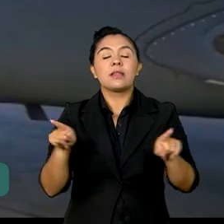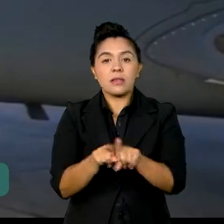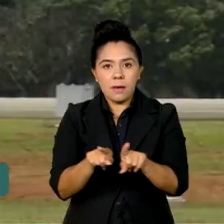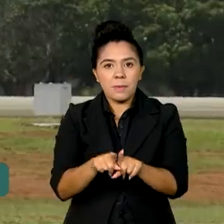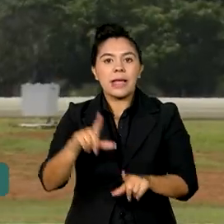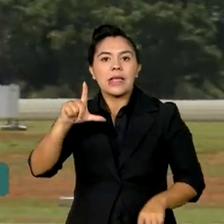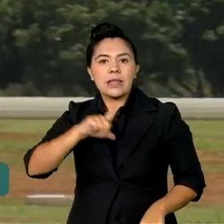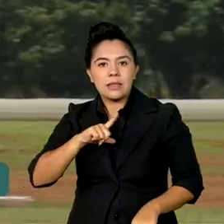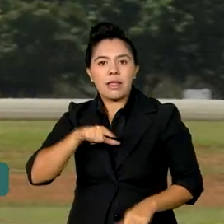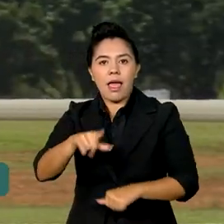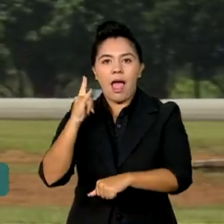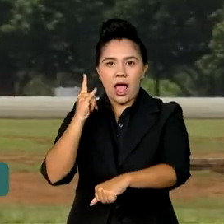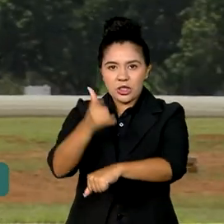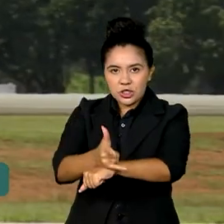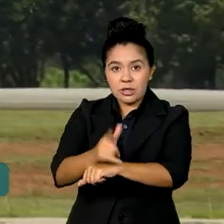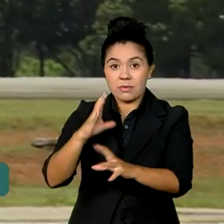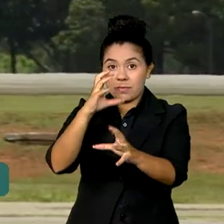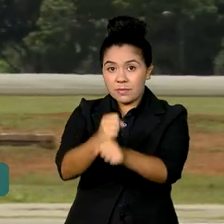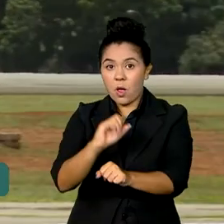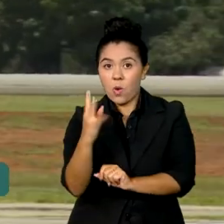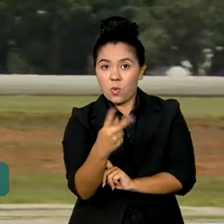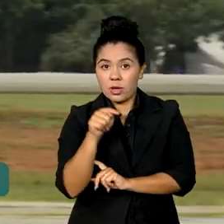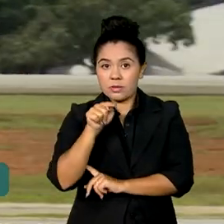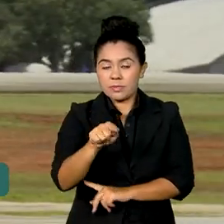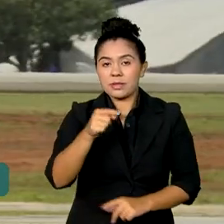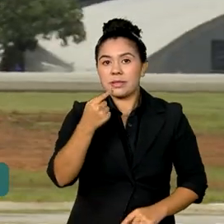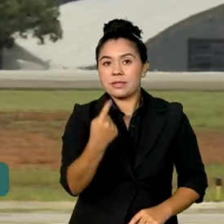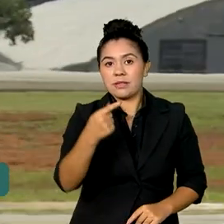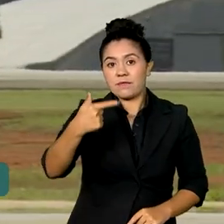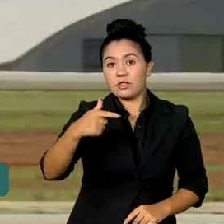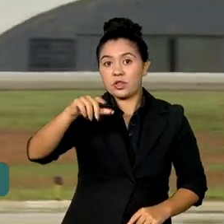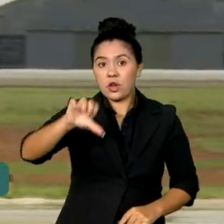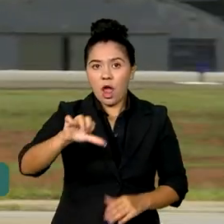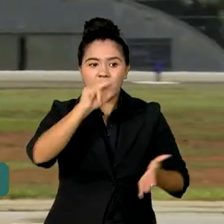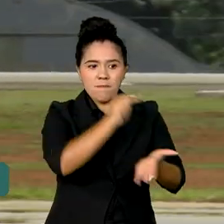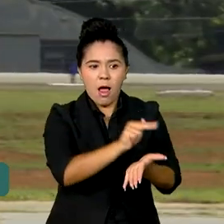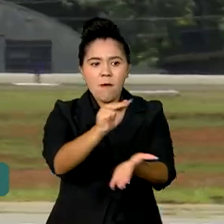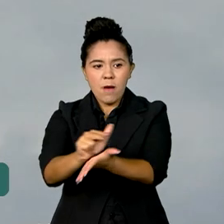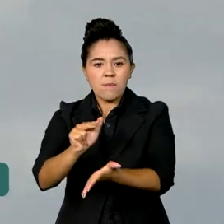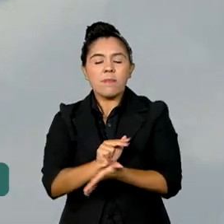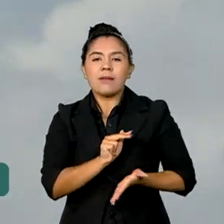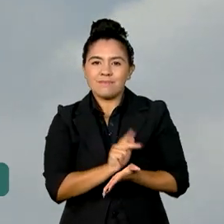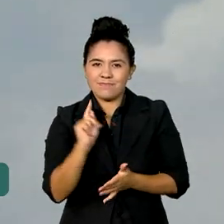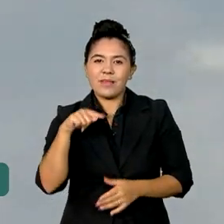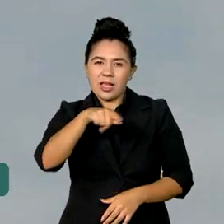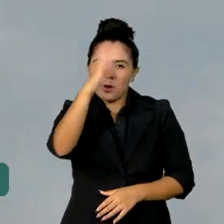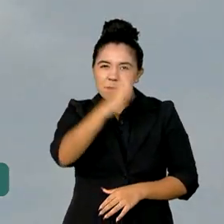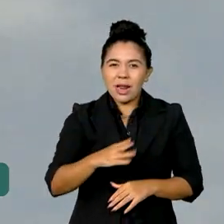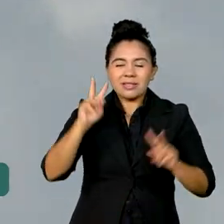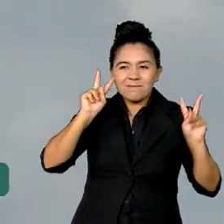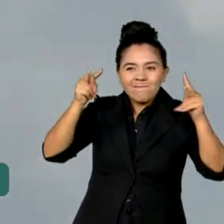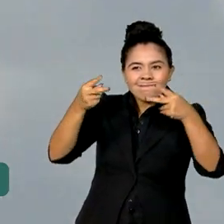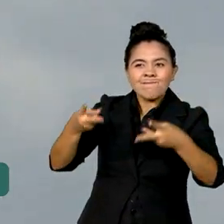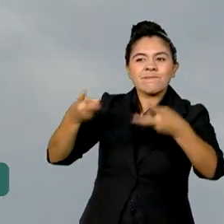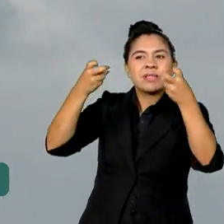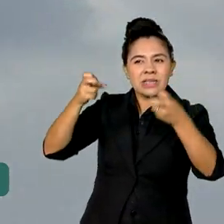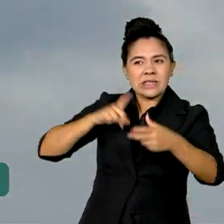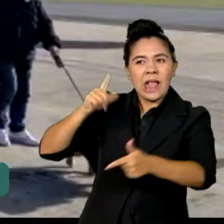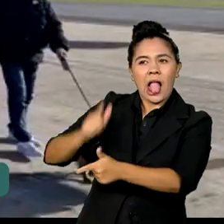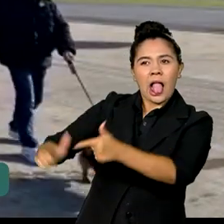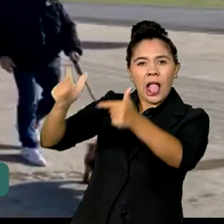os haitianos, com 4.119 vistos. O Brasil reconhece a crise agravada por desastres ambientais